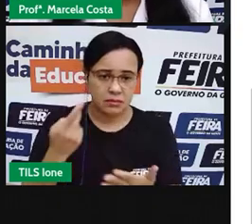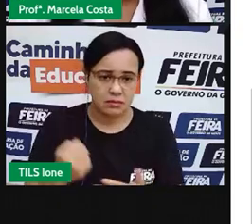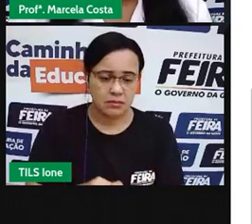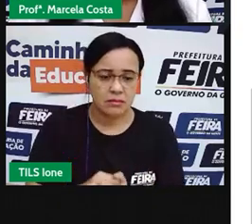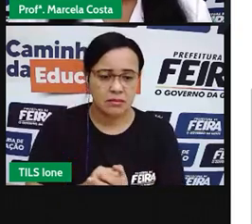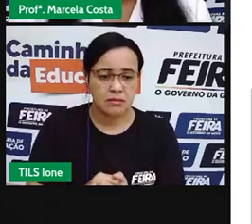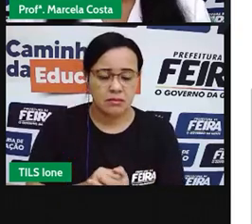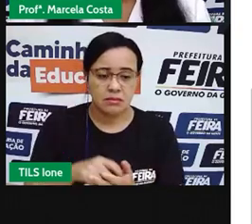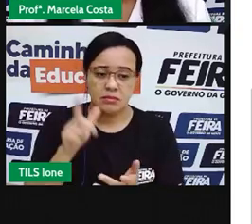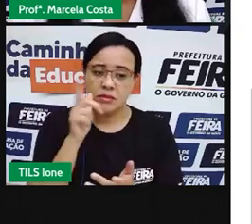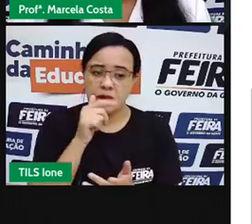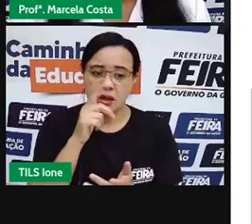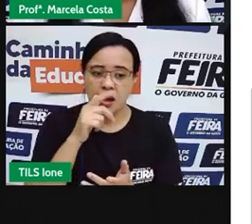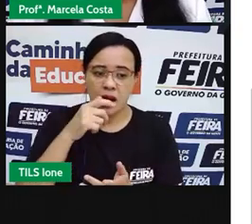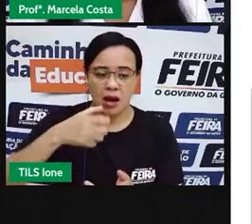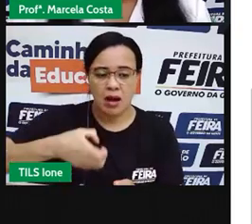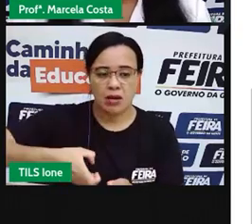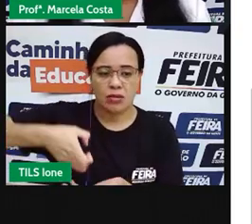Molhar as plantas,